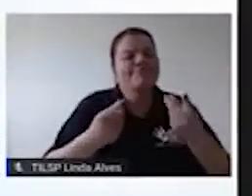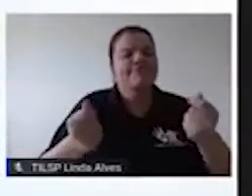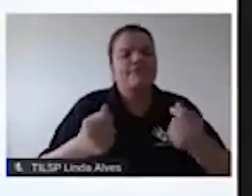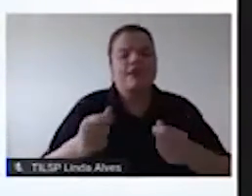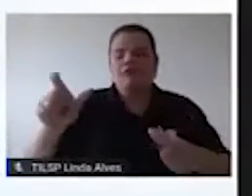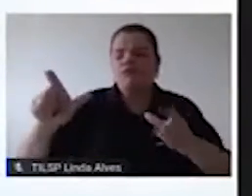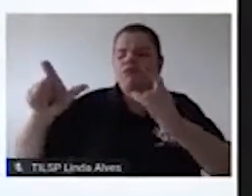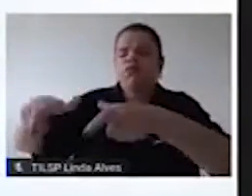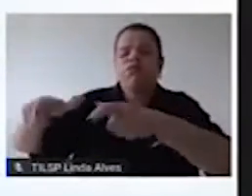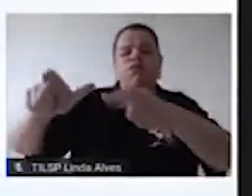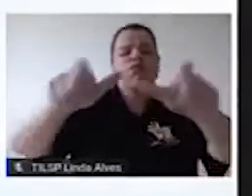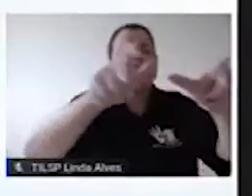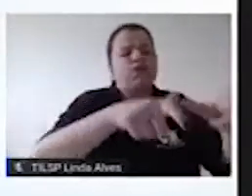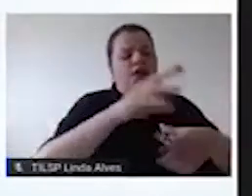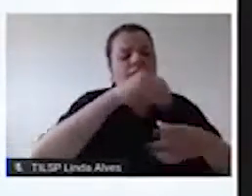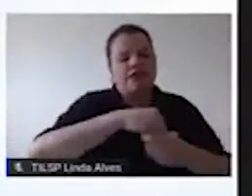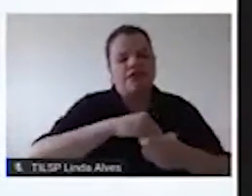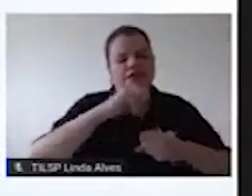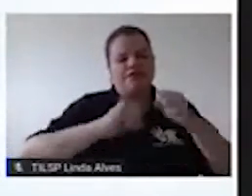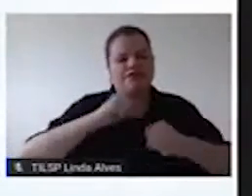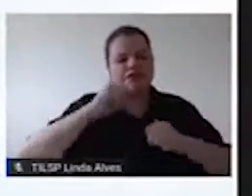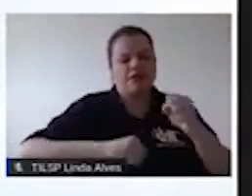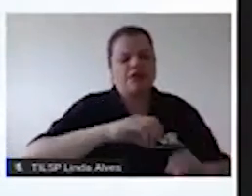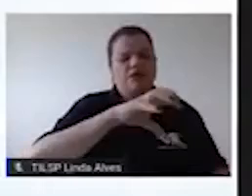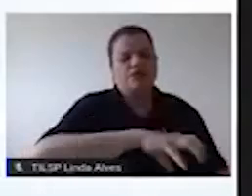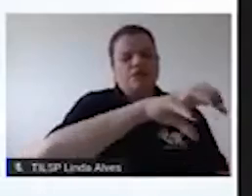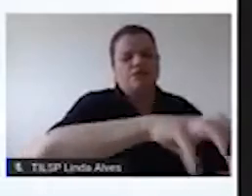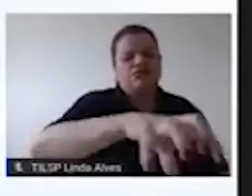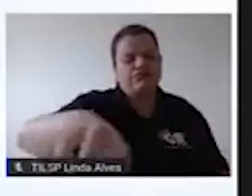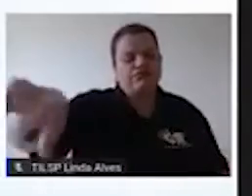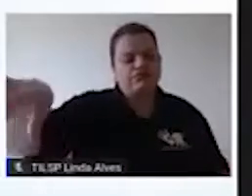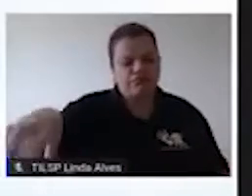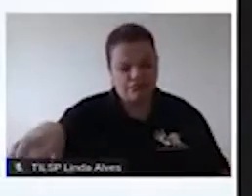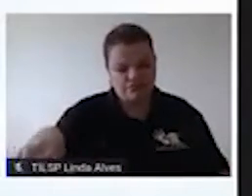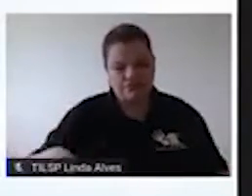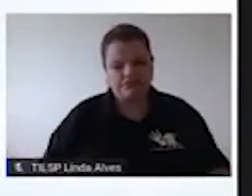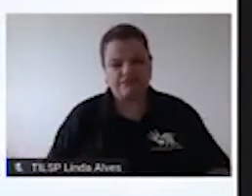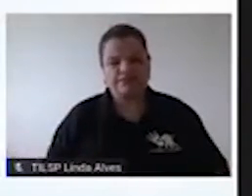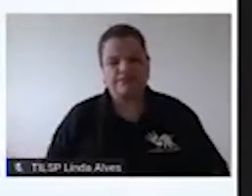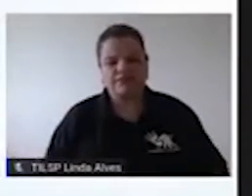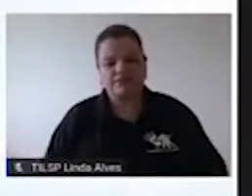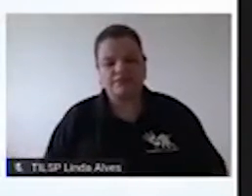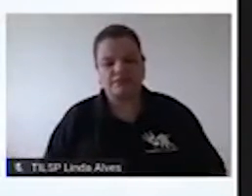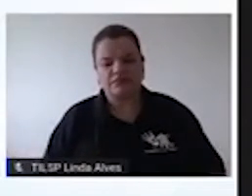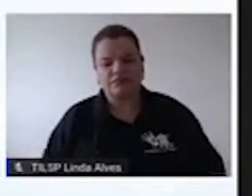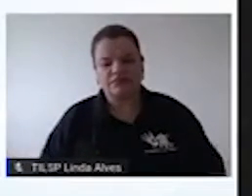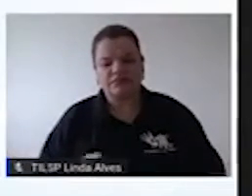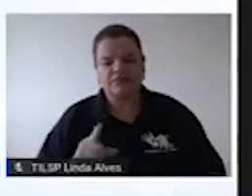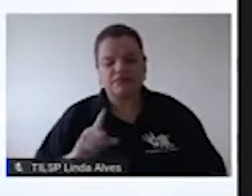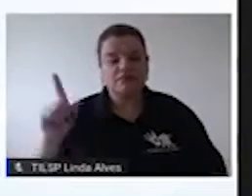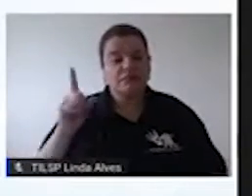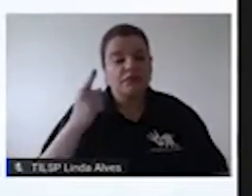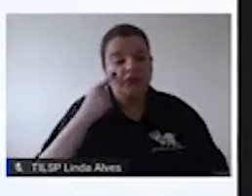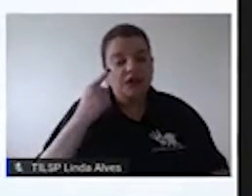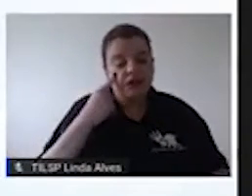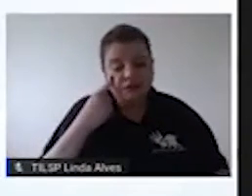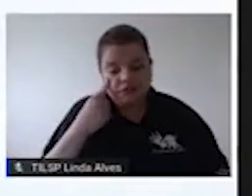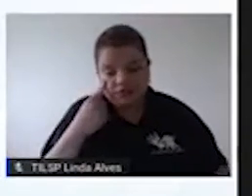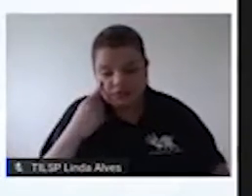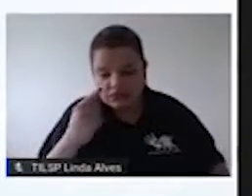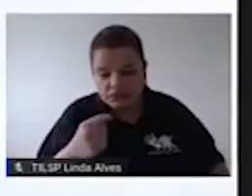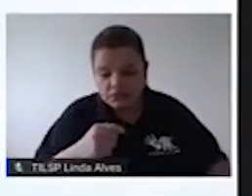setores. Bom, a partir disso, a Industrial desenvolveu uma campanha que a